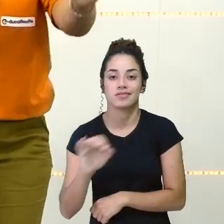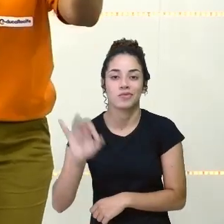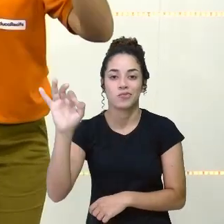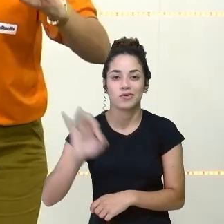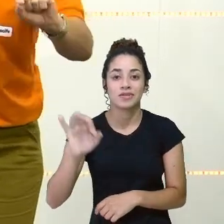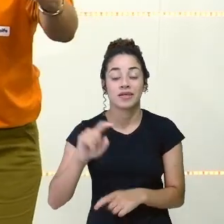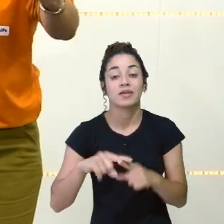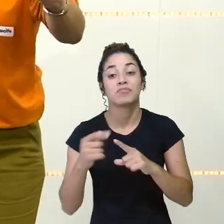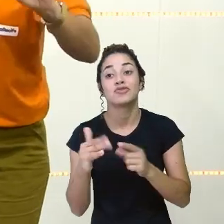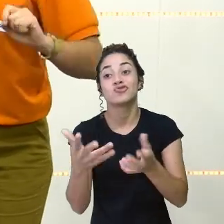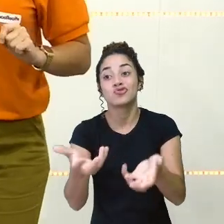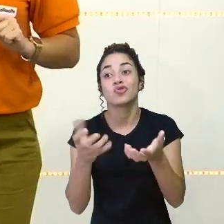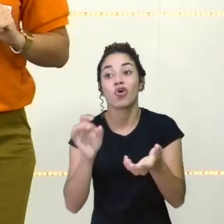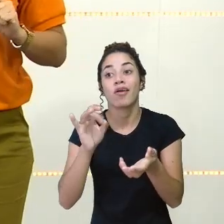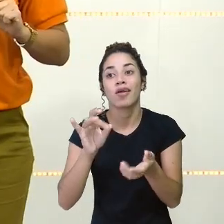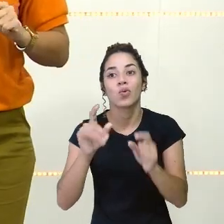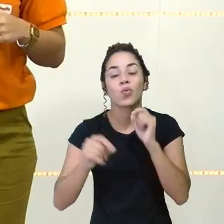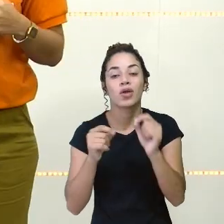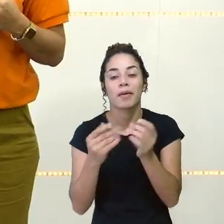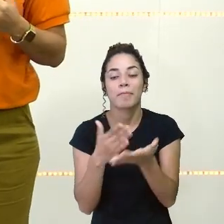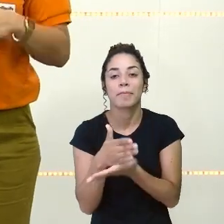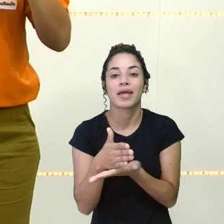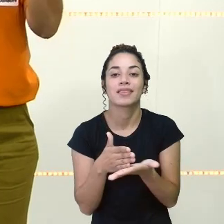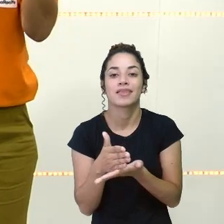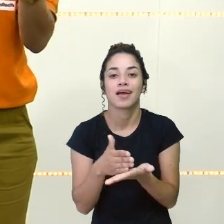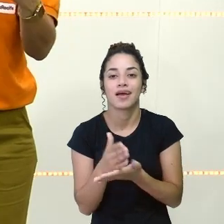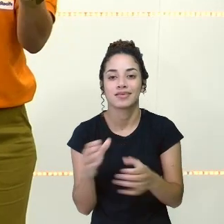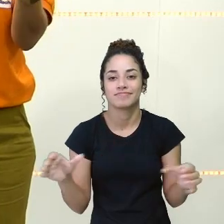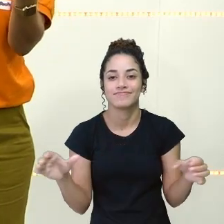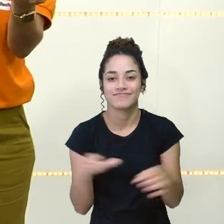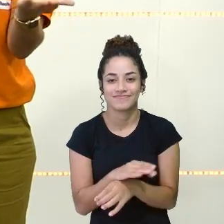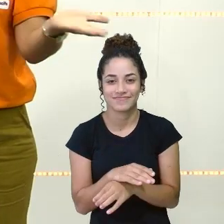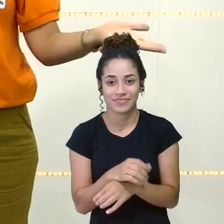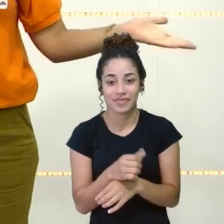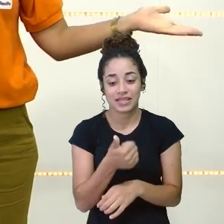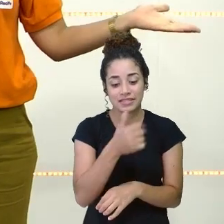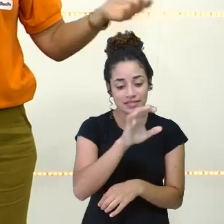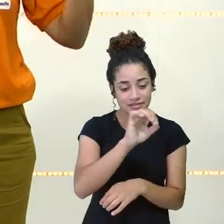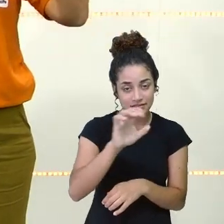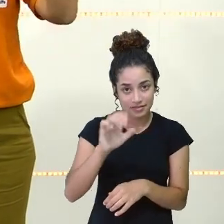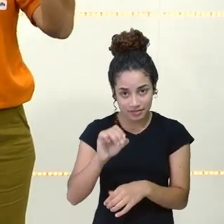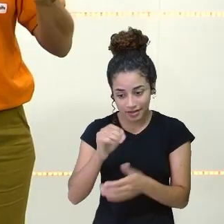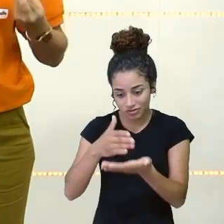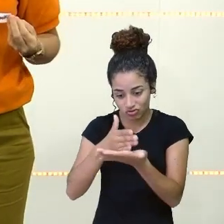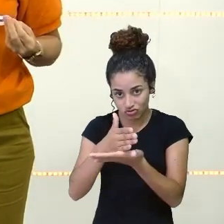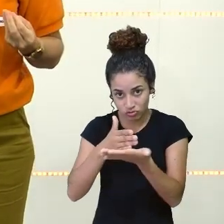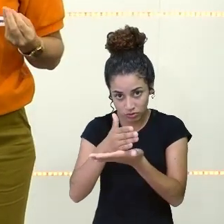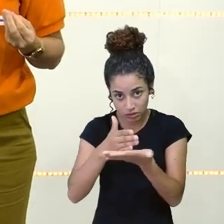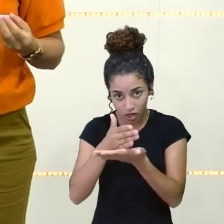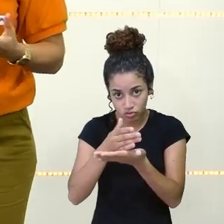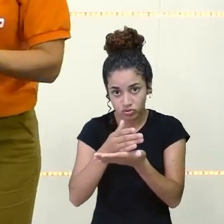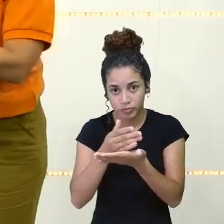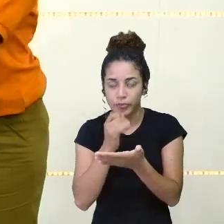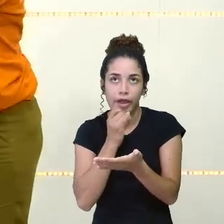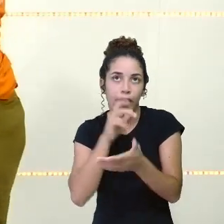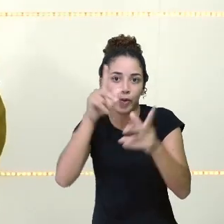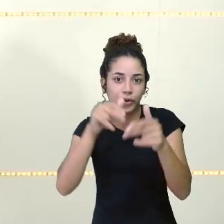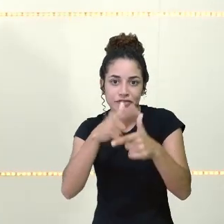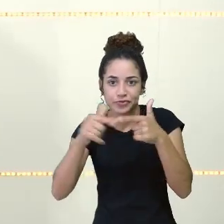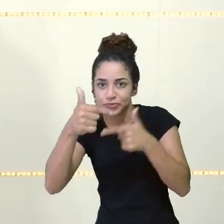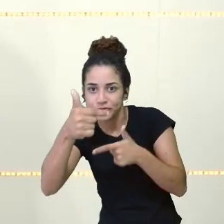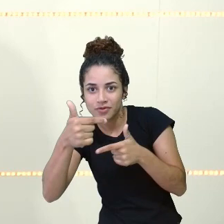diz que só quer metade de um inteiro. Então, metade de 100 você já sabe, claro, quinto ano.